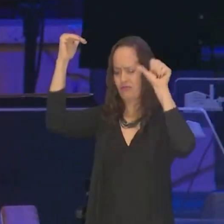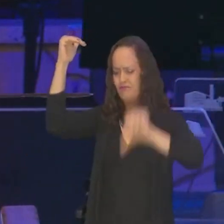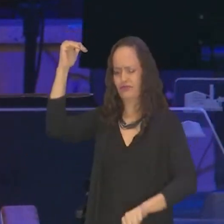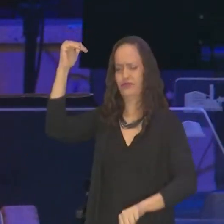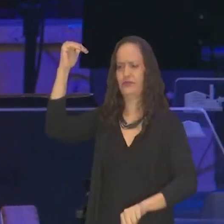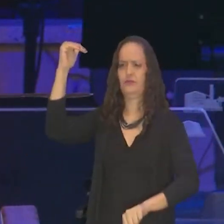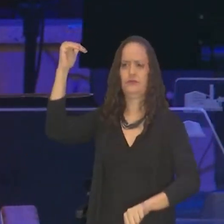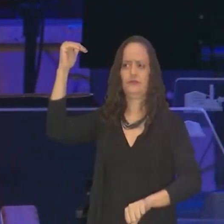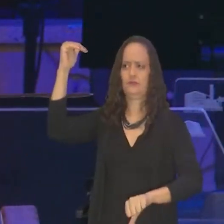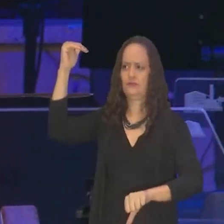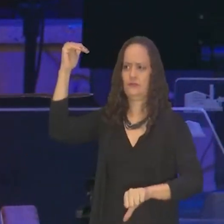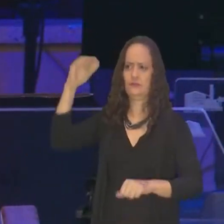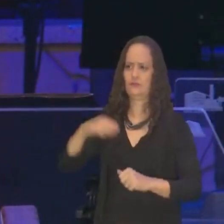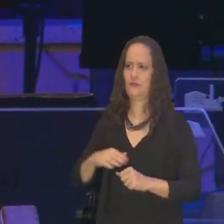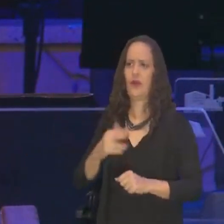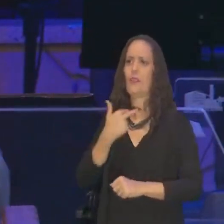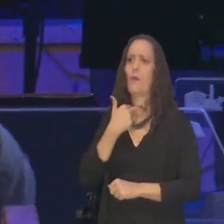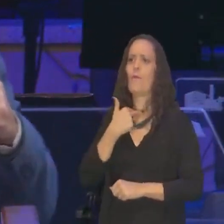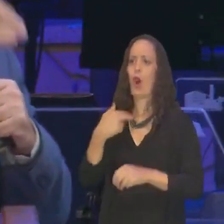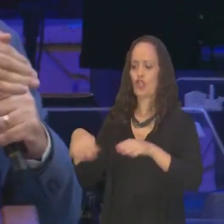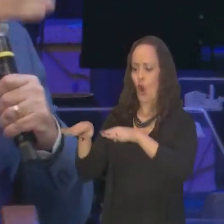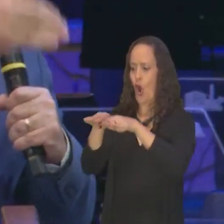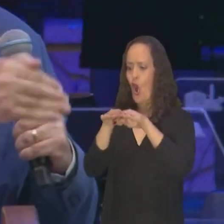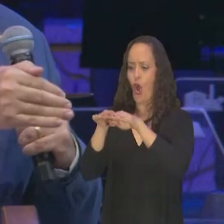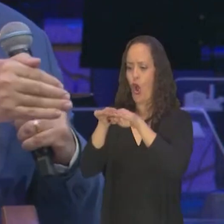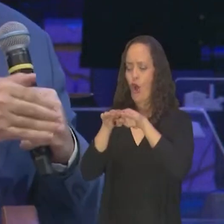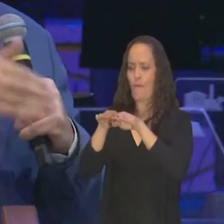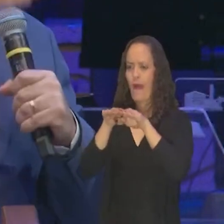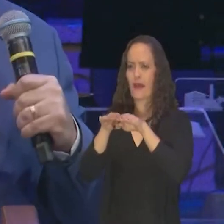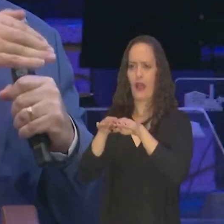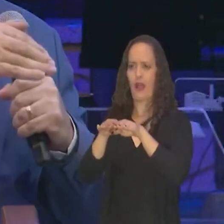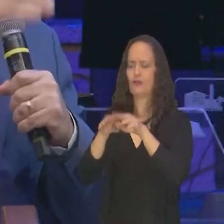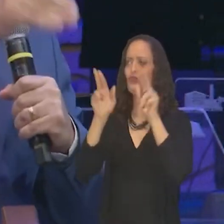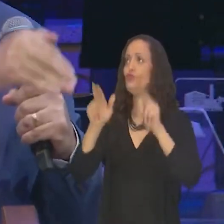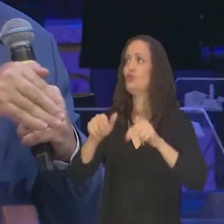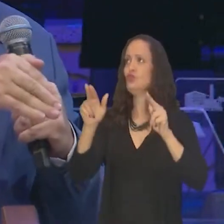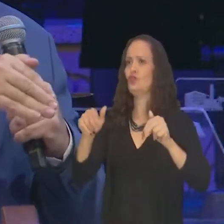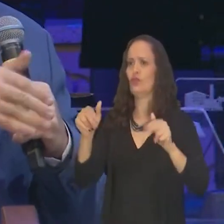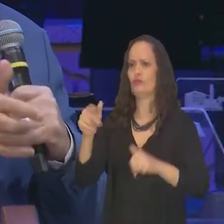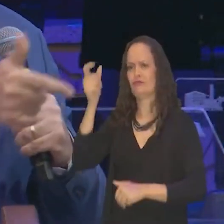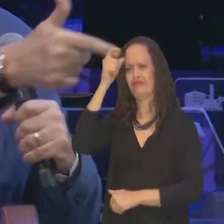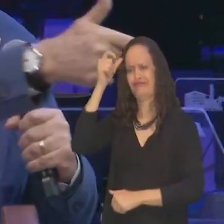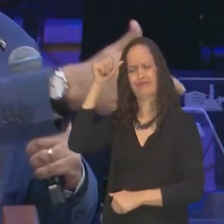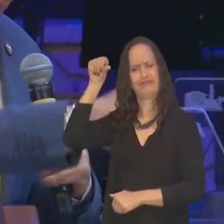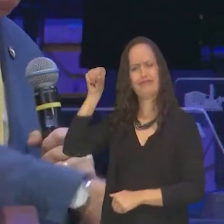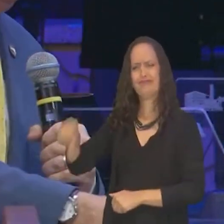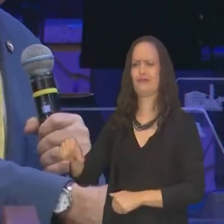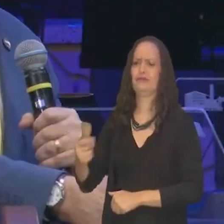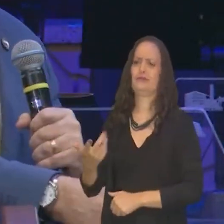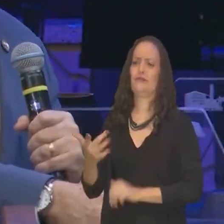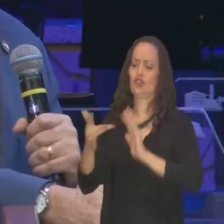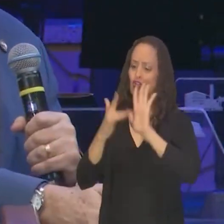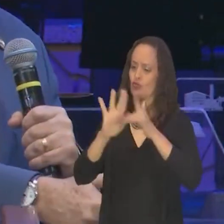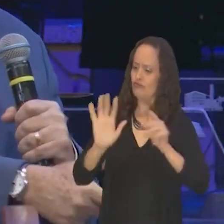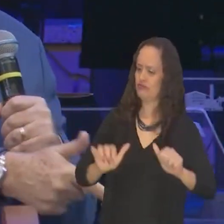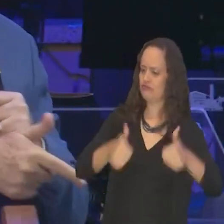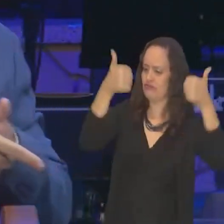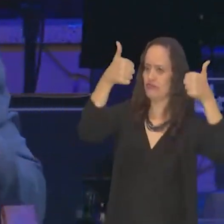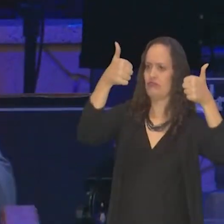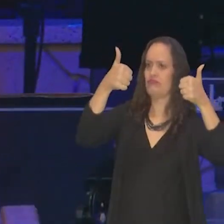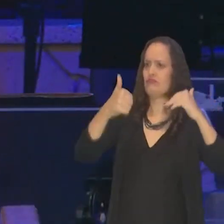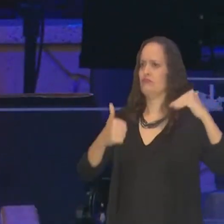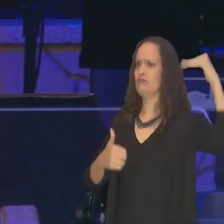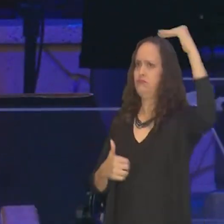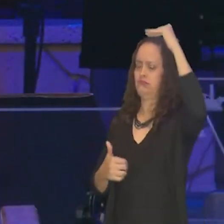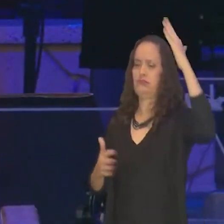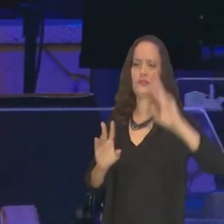não há como comparar. Deus não tem adversário do ponto de vista do poder. Satanás é adversário,